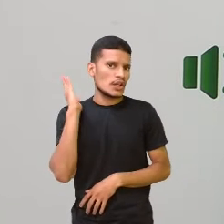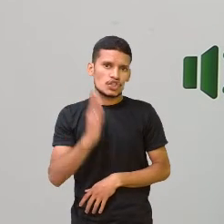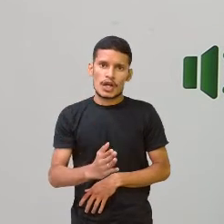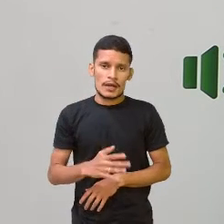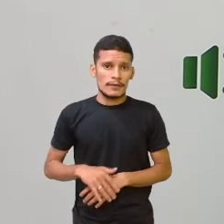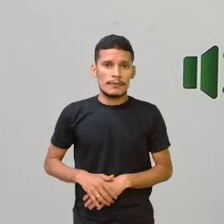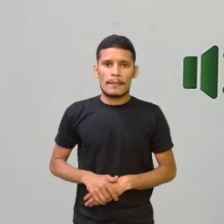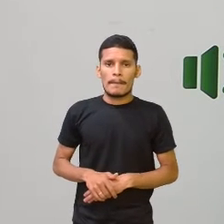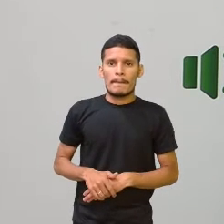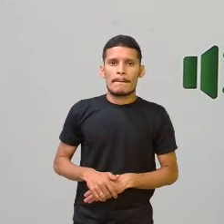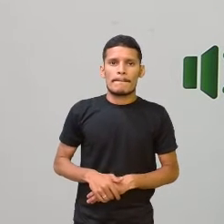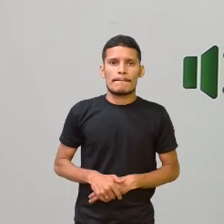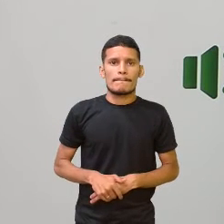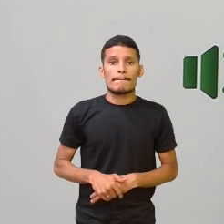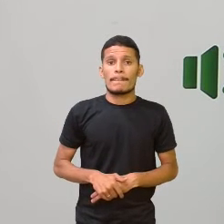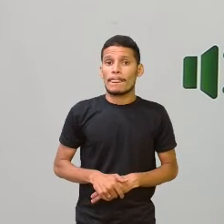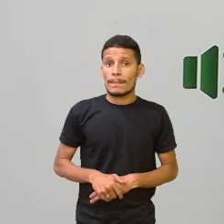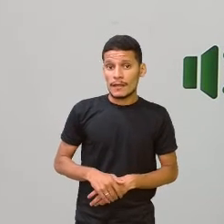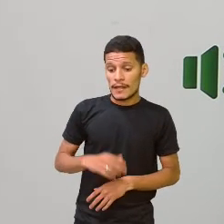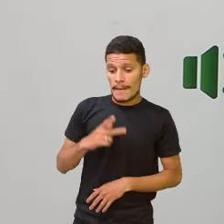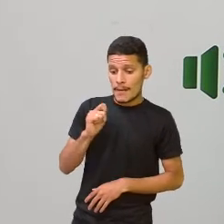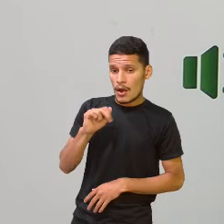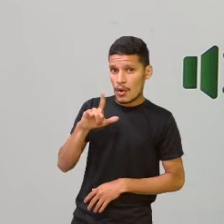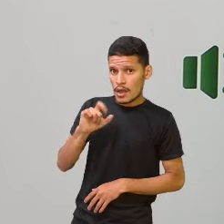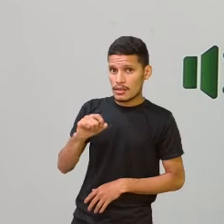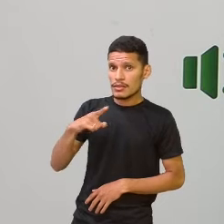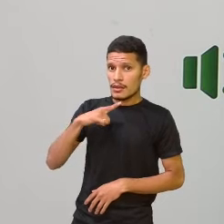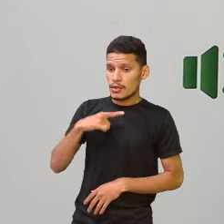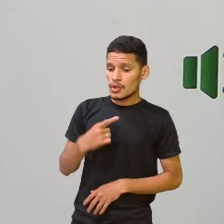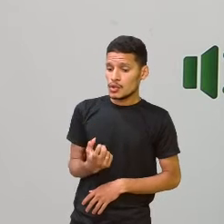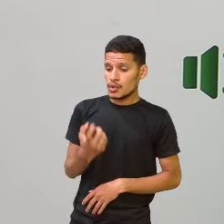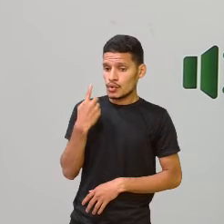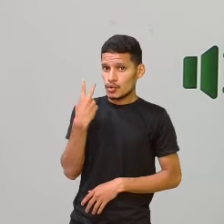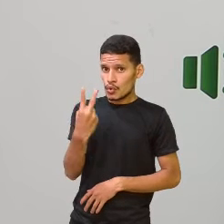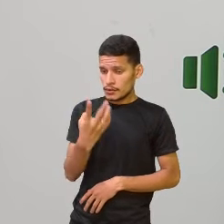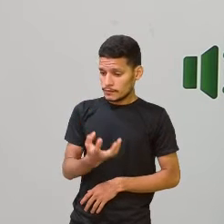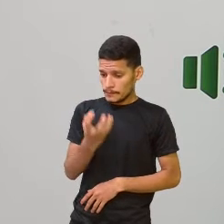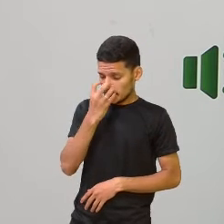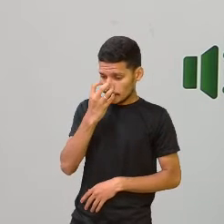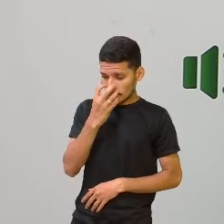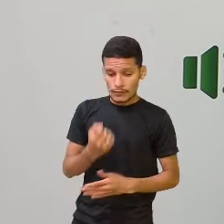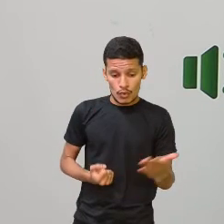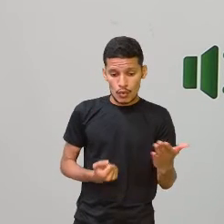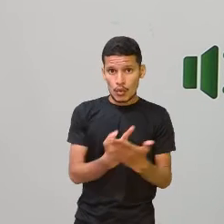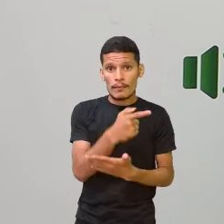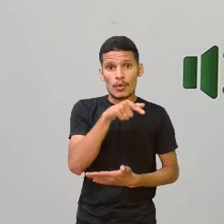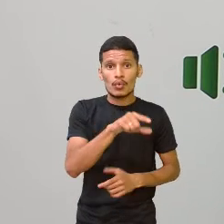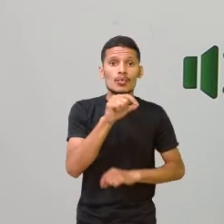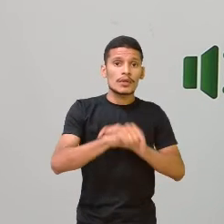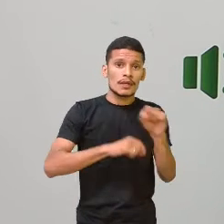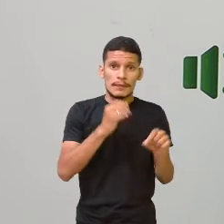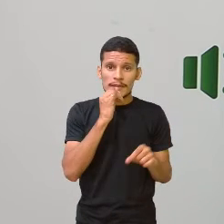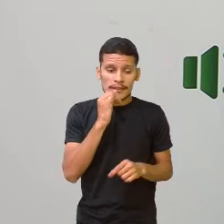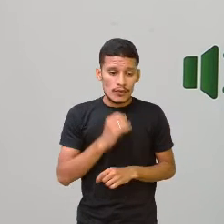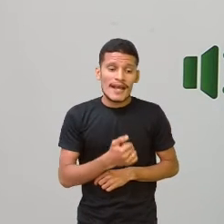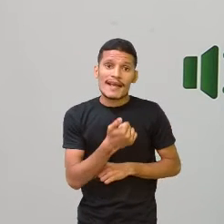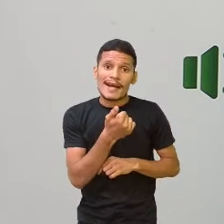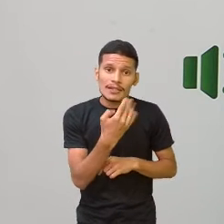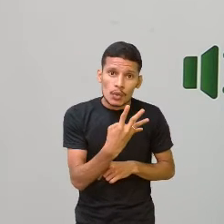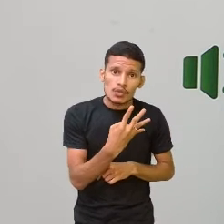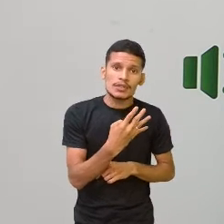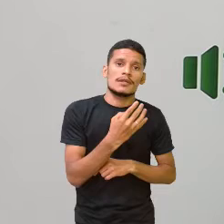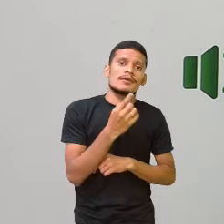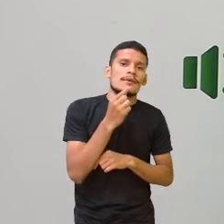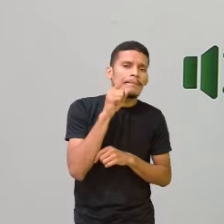resposta. Paula tem 2 cachorros em sua casa. Ela comprou um pacote com 14 biscoitos